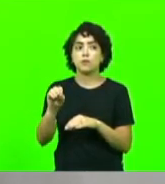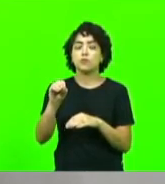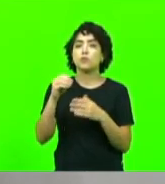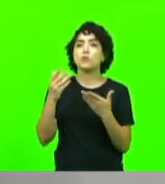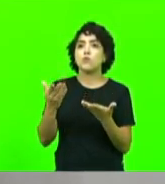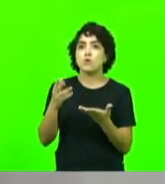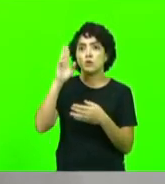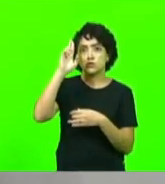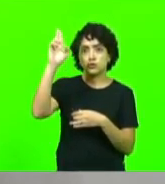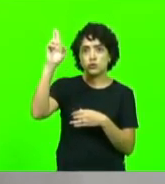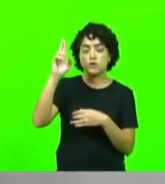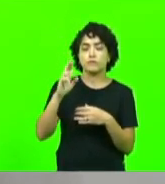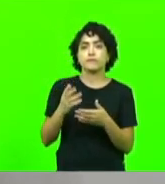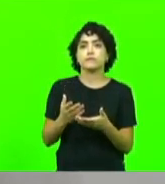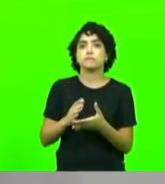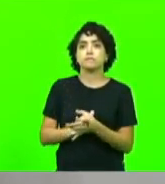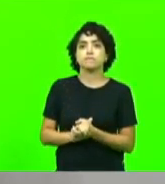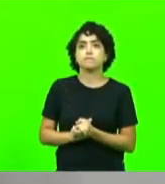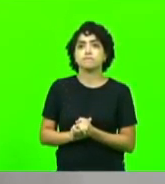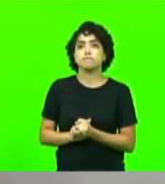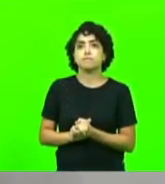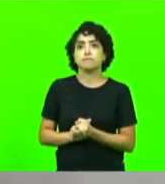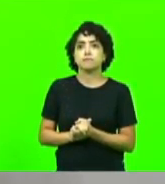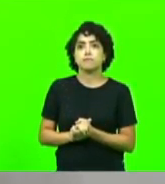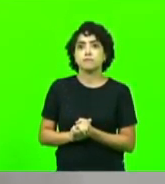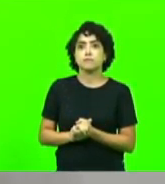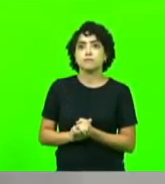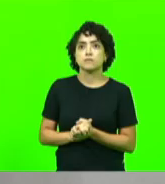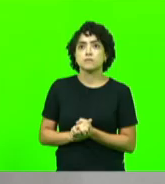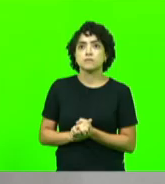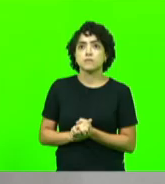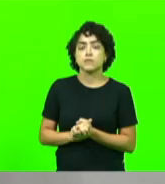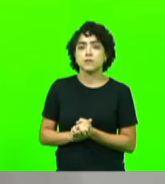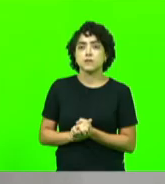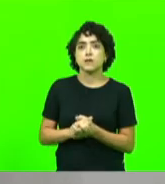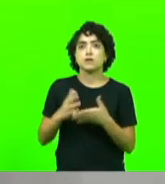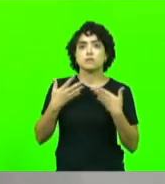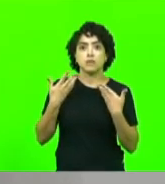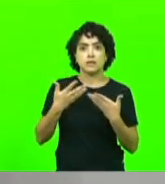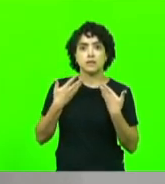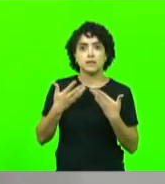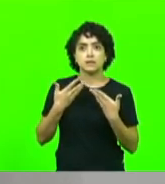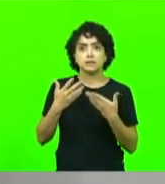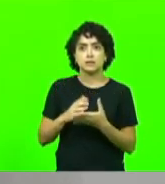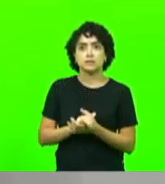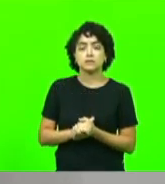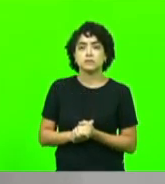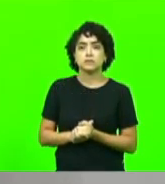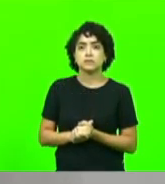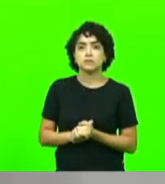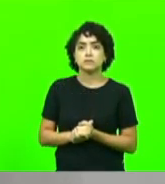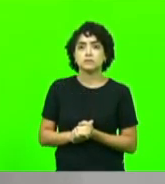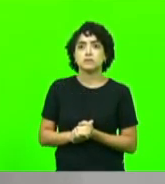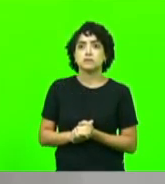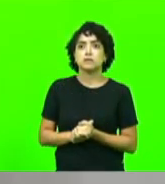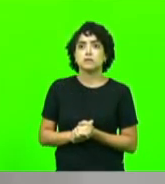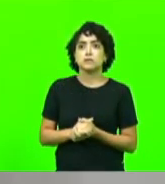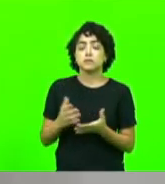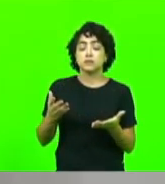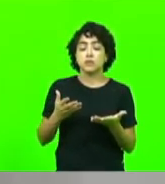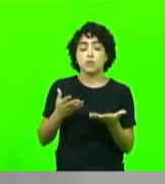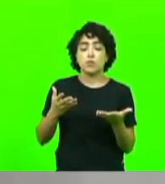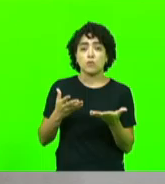de gabinete, Léo Pavanel Júnior. Uma alegria recebê-los nessa casa. Presidente, o que me traz